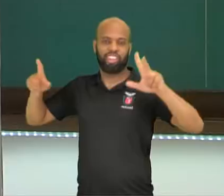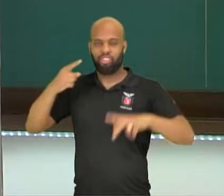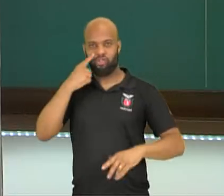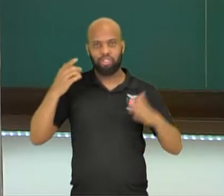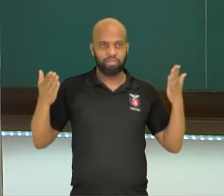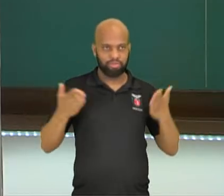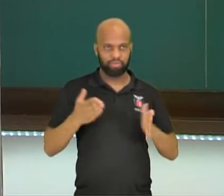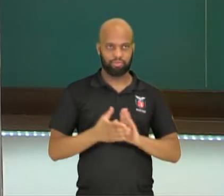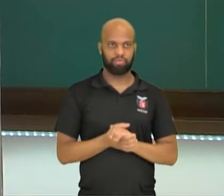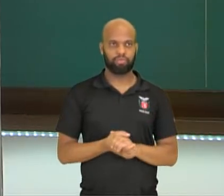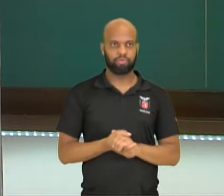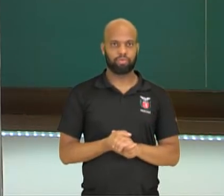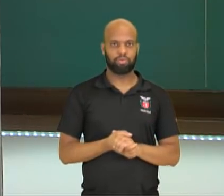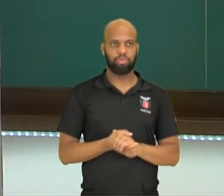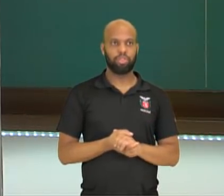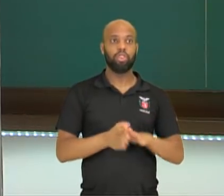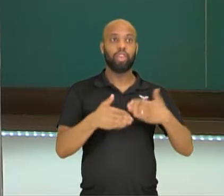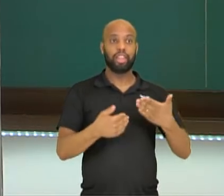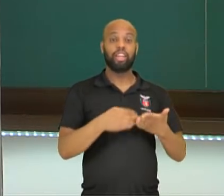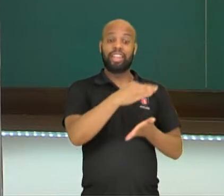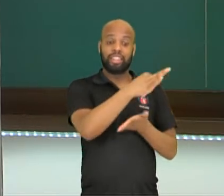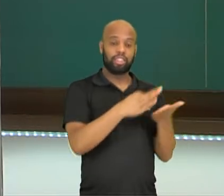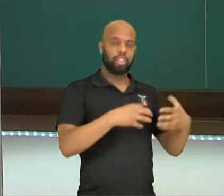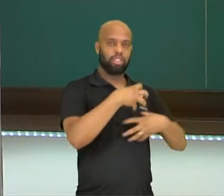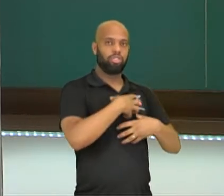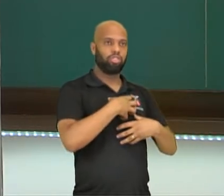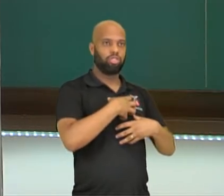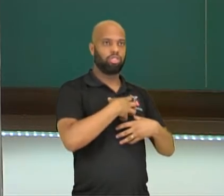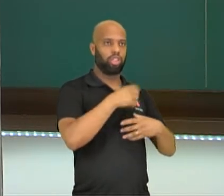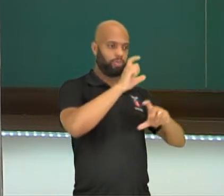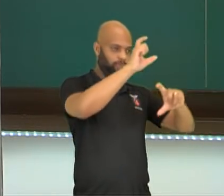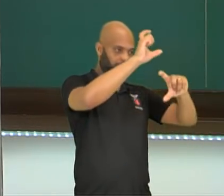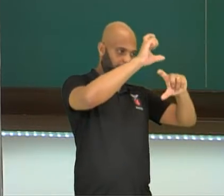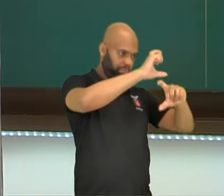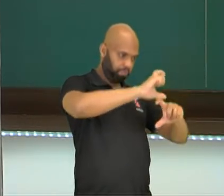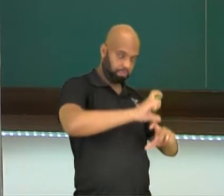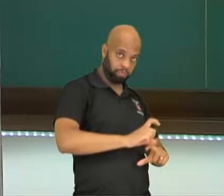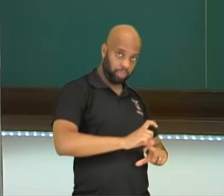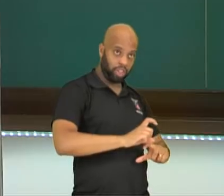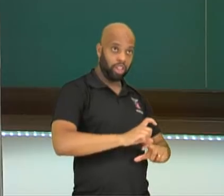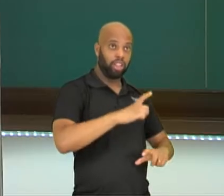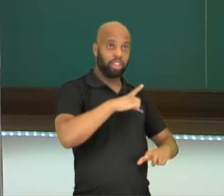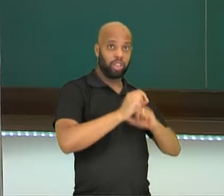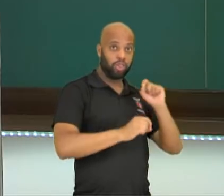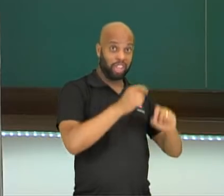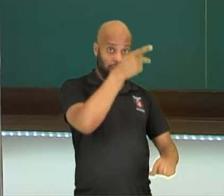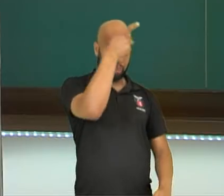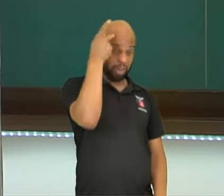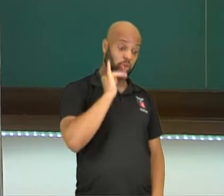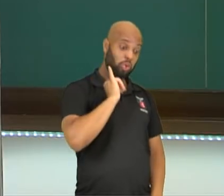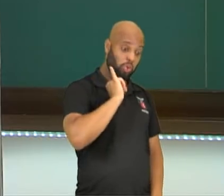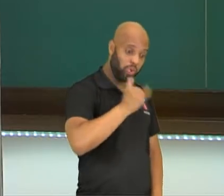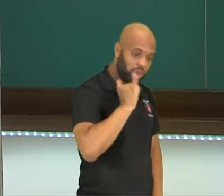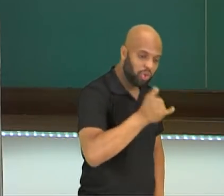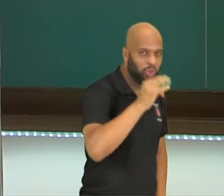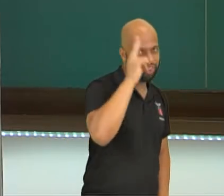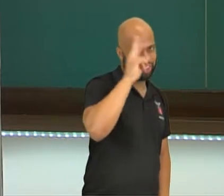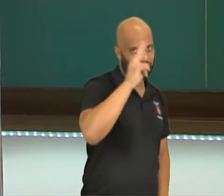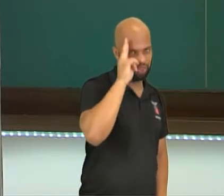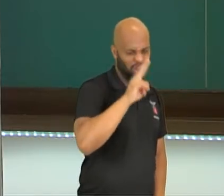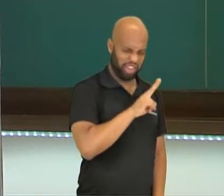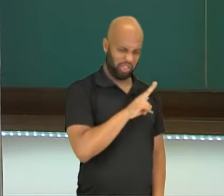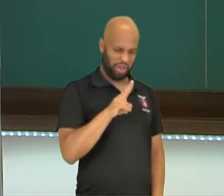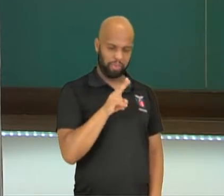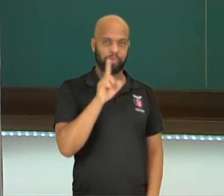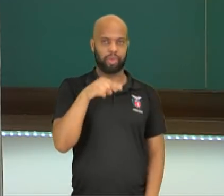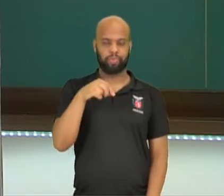isso? No texto em prosa, nós temos o narrador. O narrador pode estar